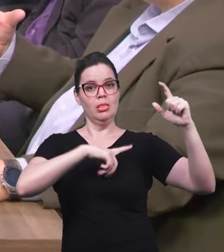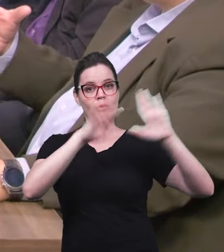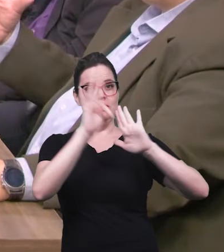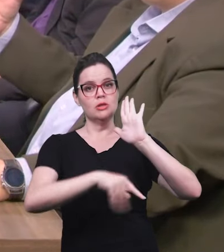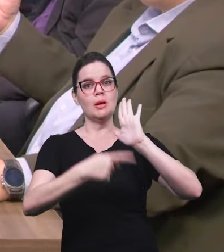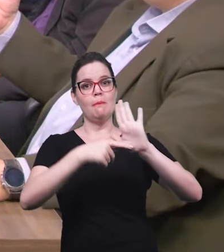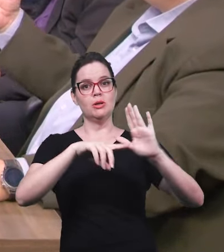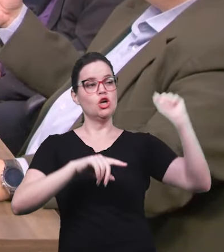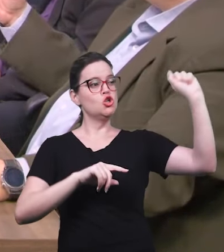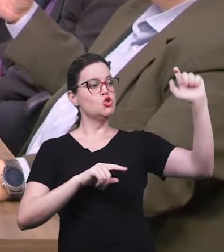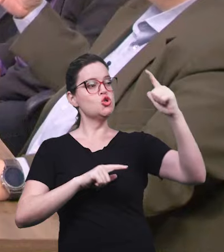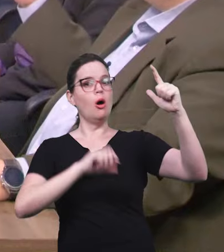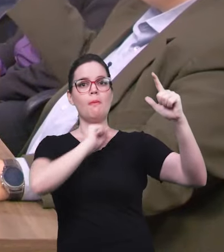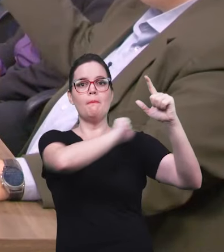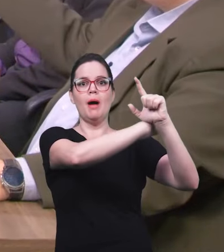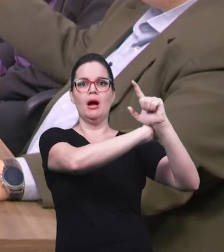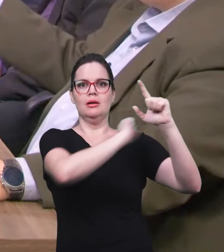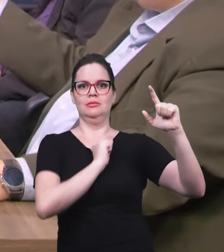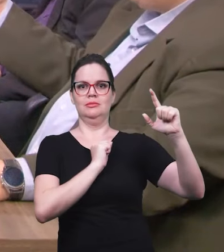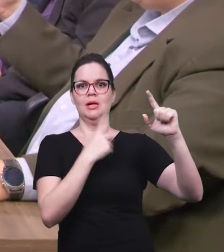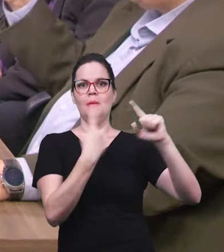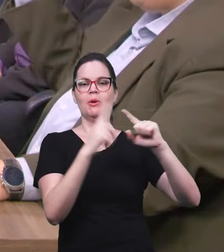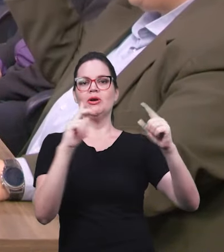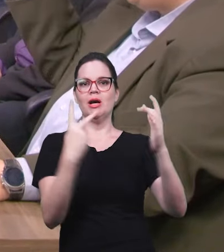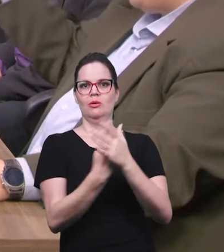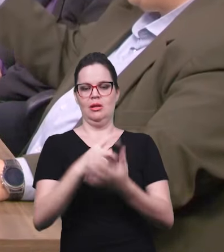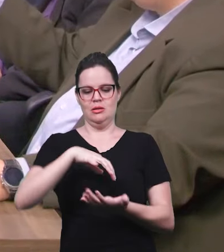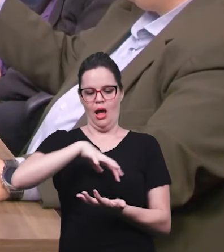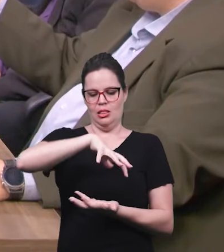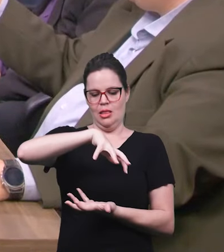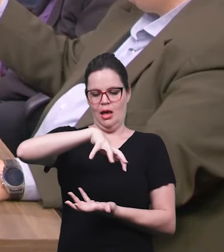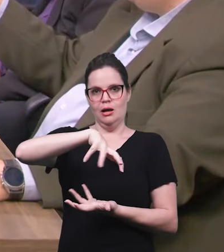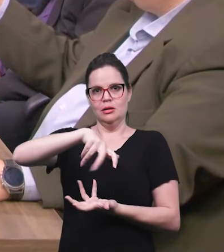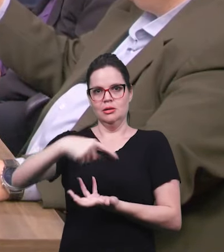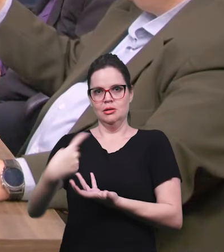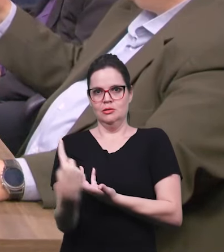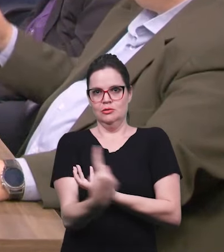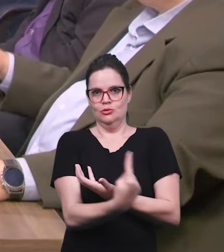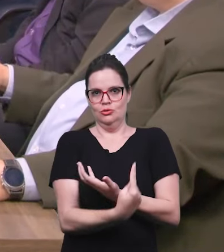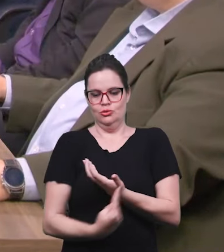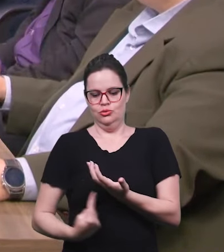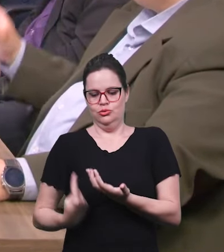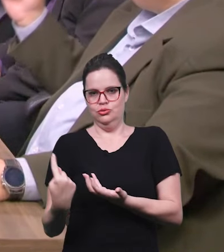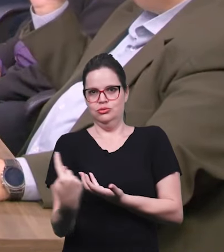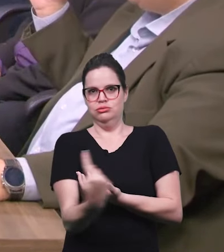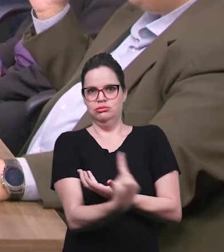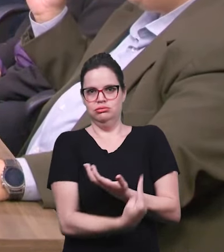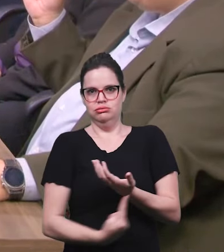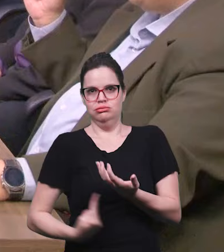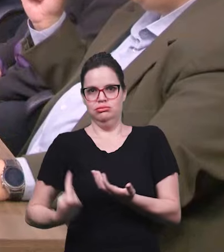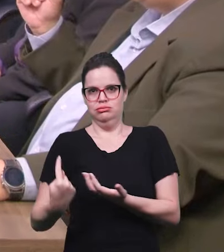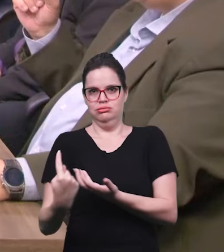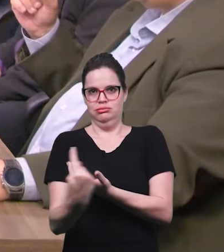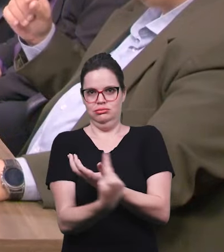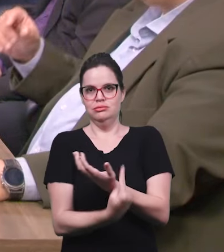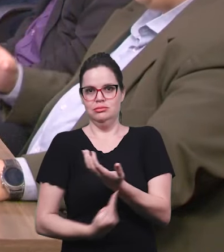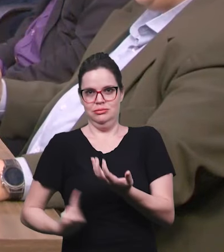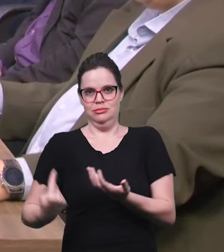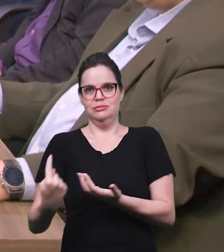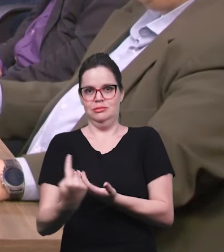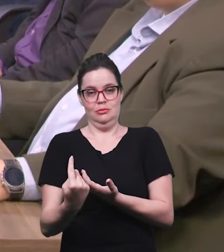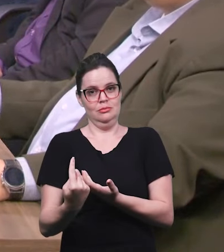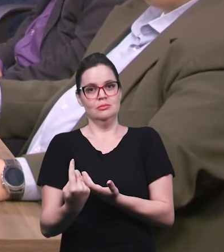parou ali esse movimento da Terra para que o Sol ficasse parado num lugar só. Só que se você for analisar isso do ponto de vista